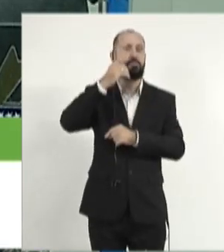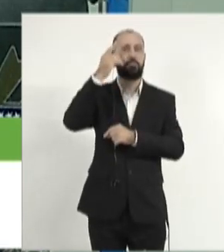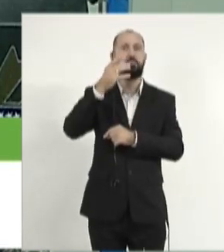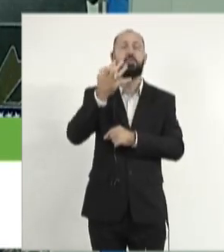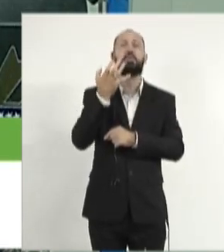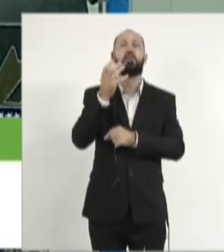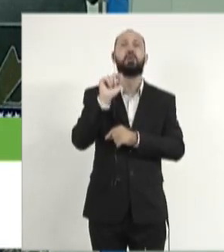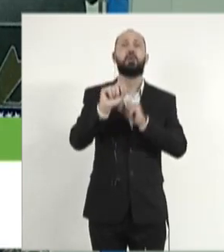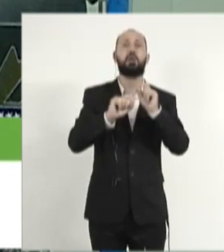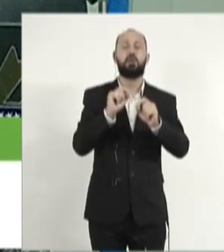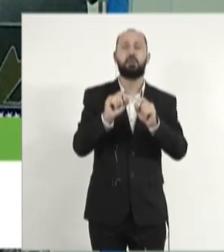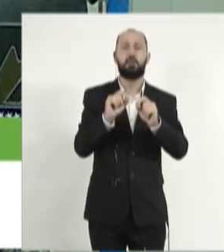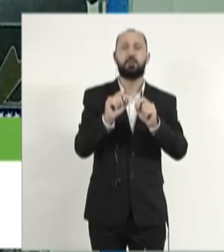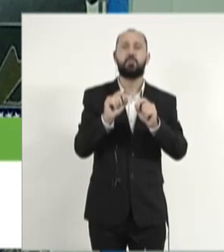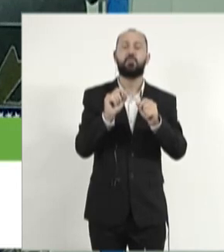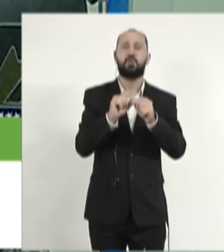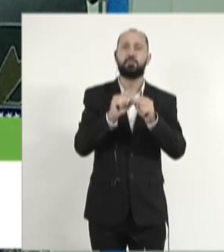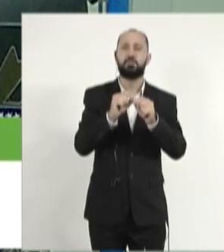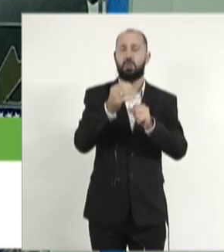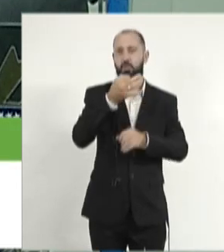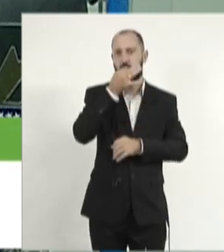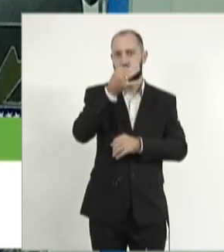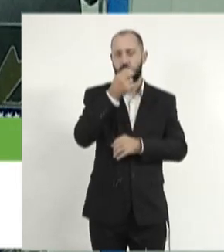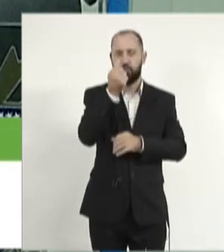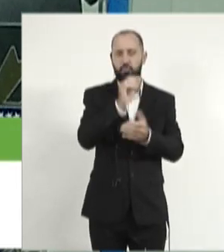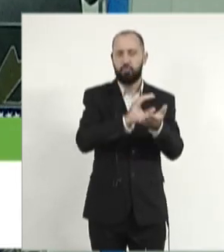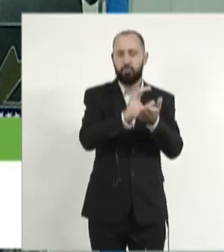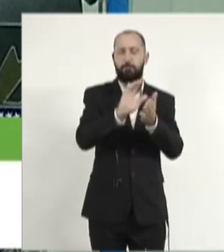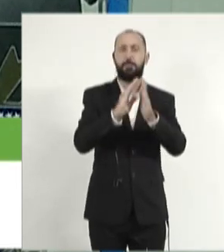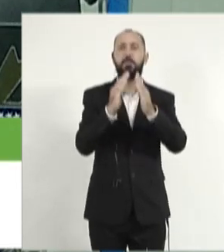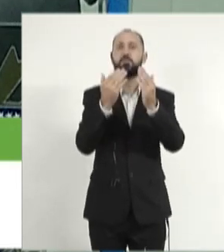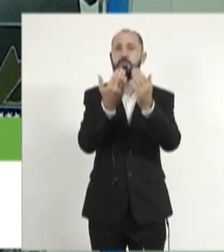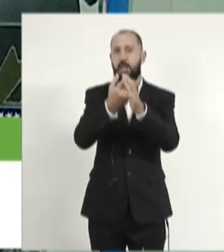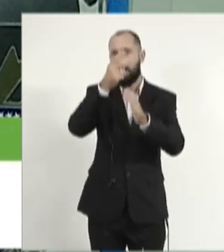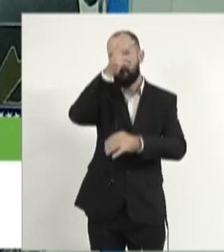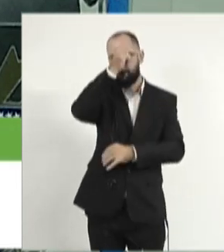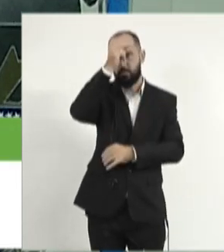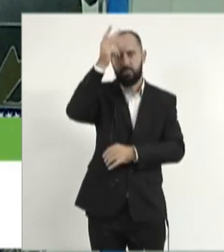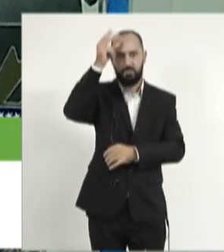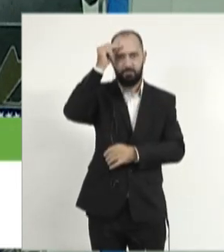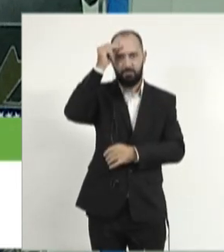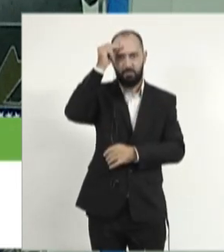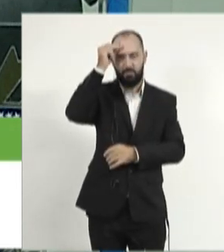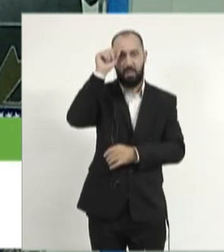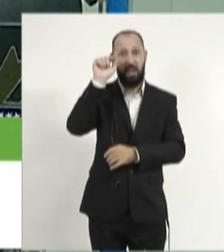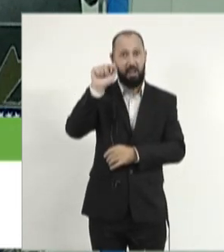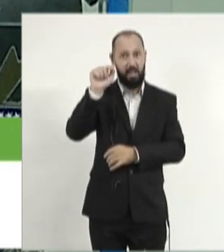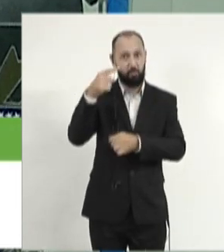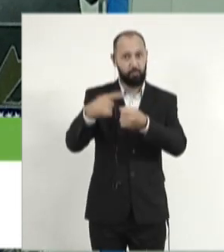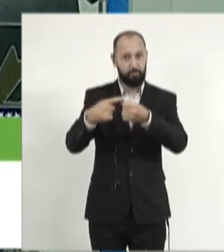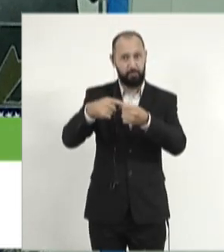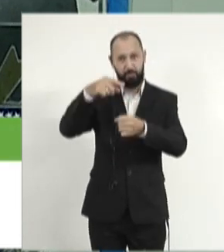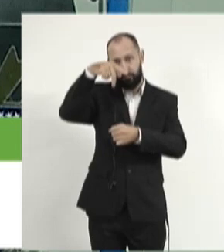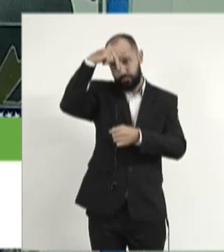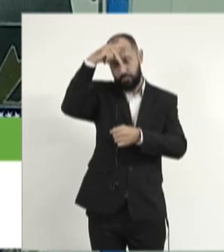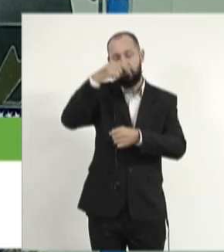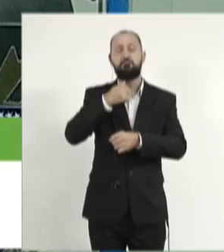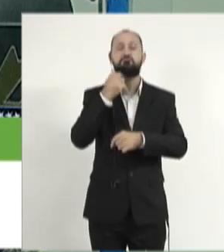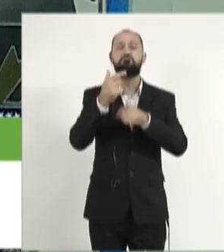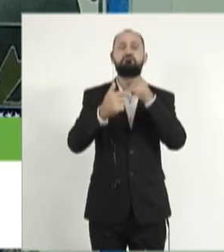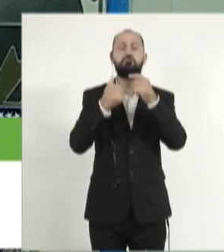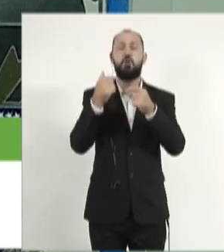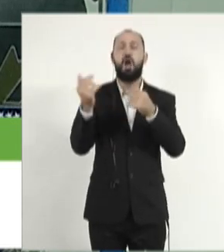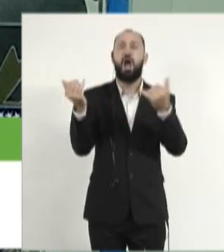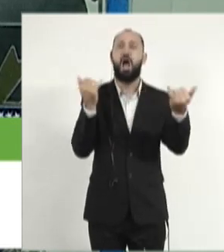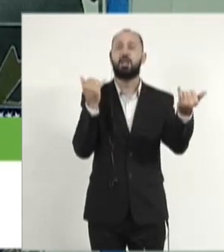que queria fazer indicação de emendas para escolas municipais lá de Paranaíba. Ele não estava conseguindo